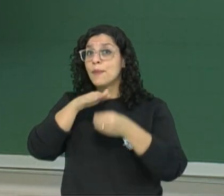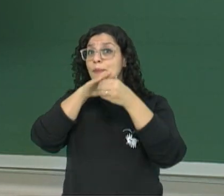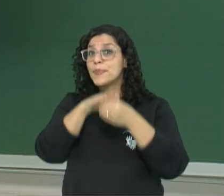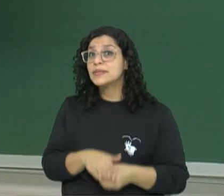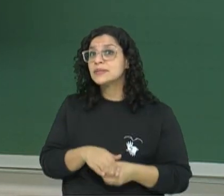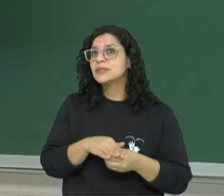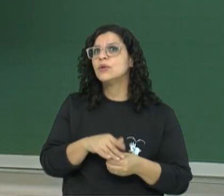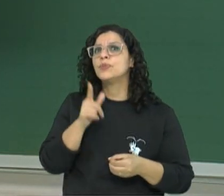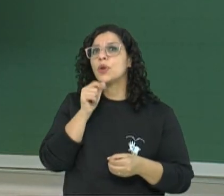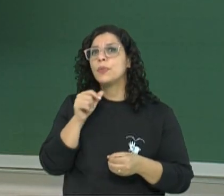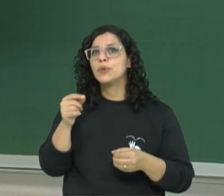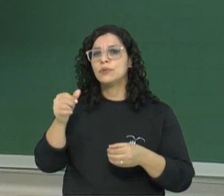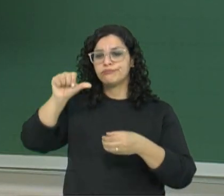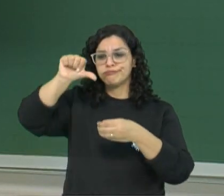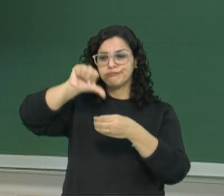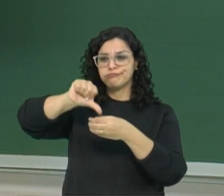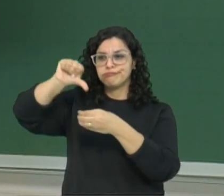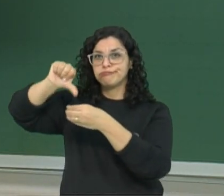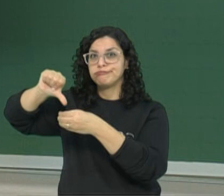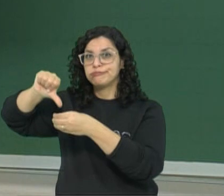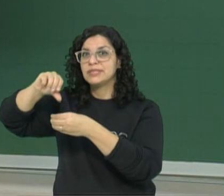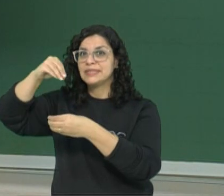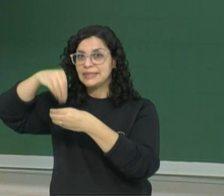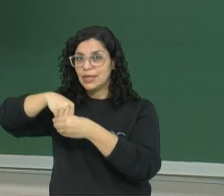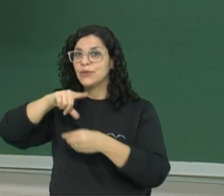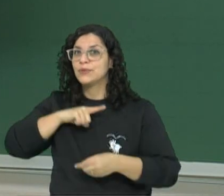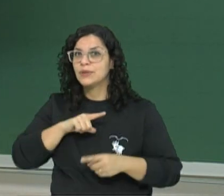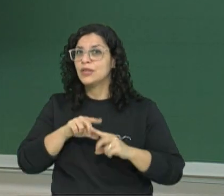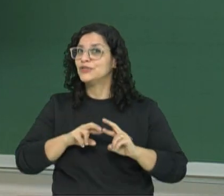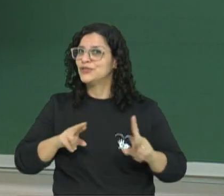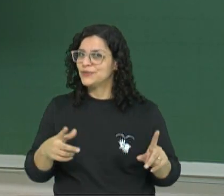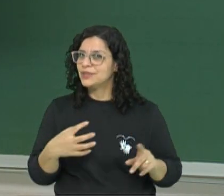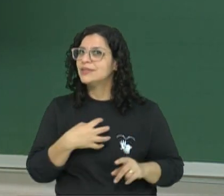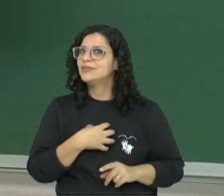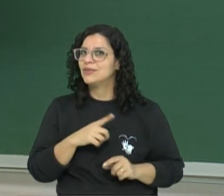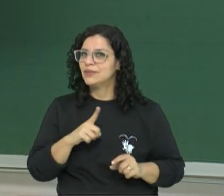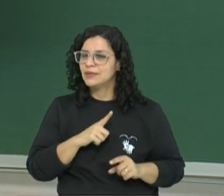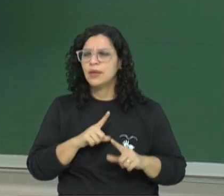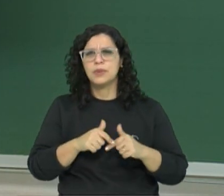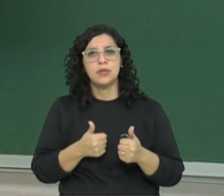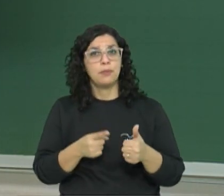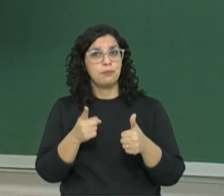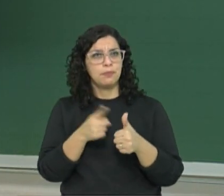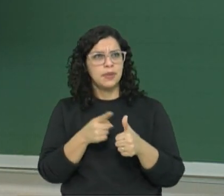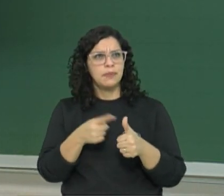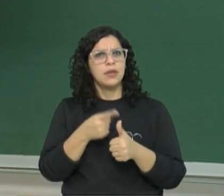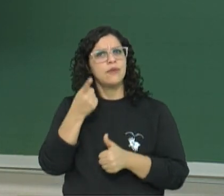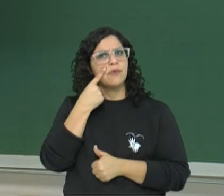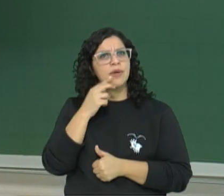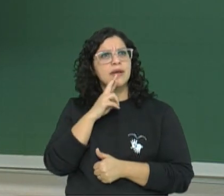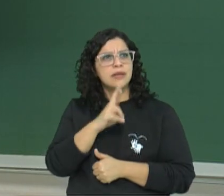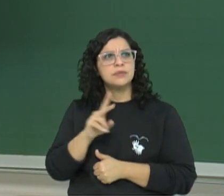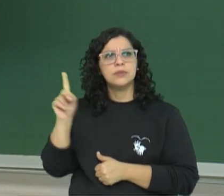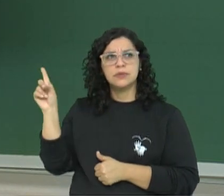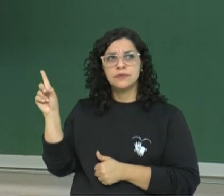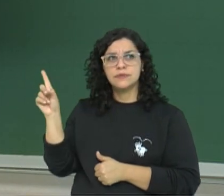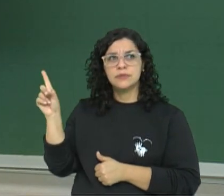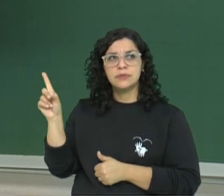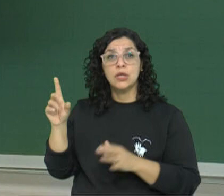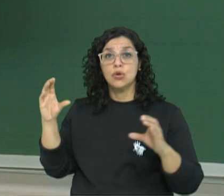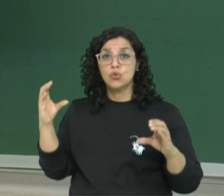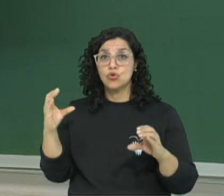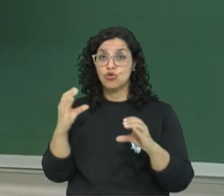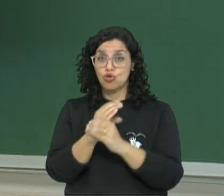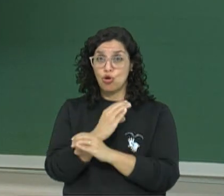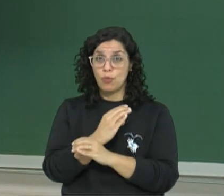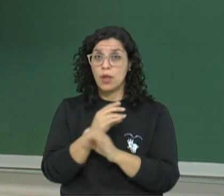pelos líquidos, certo? Então, existe uma diferença aqui. Então, primeira coisa, o que a gente pode dar de resposta para vocês? Uma resposta completa